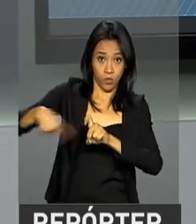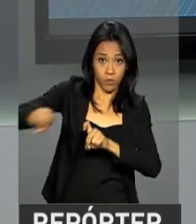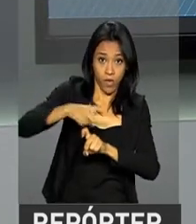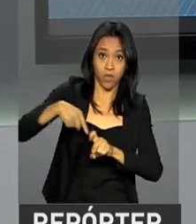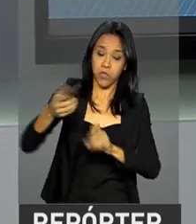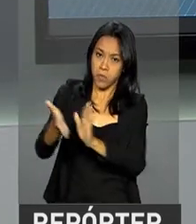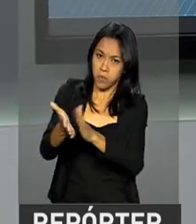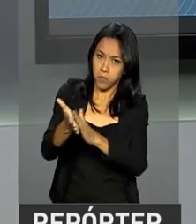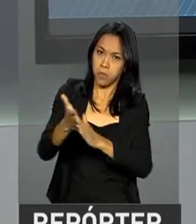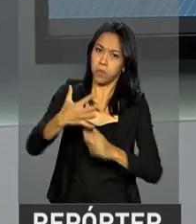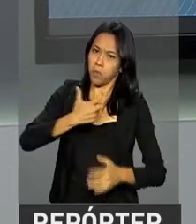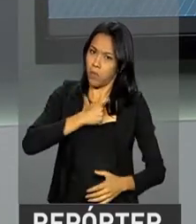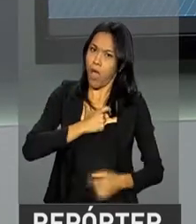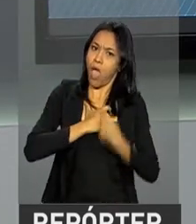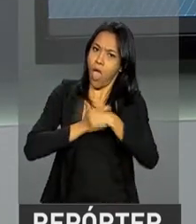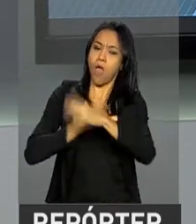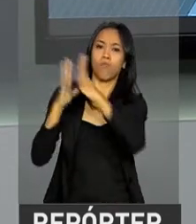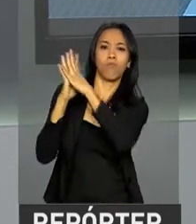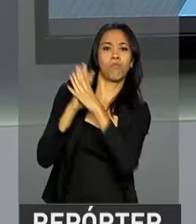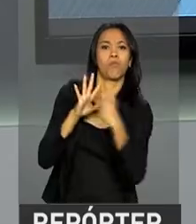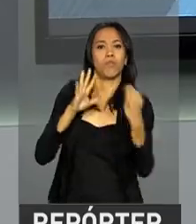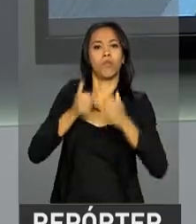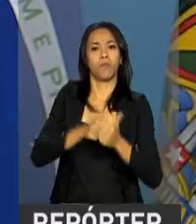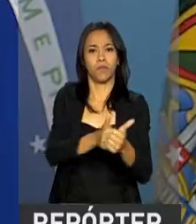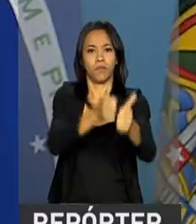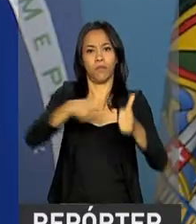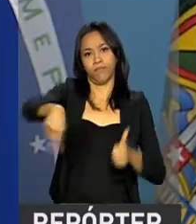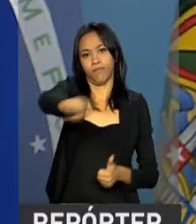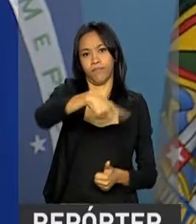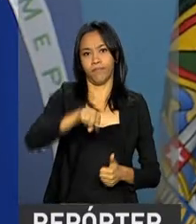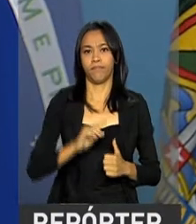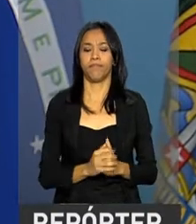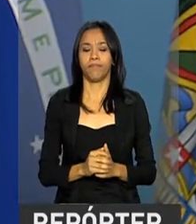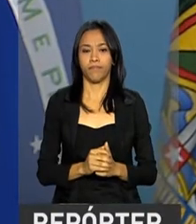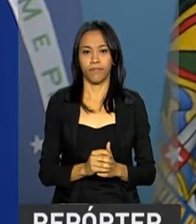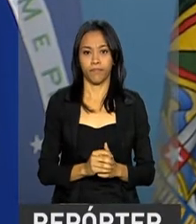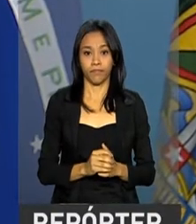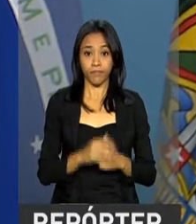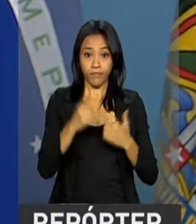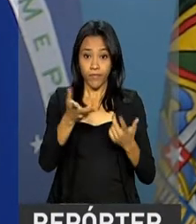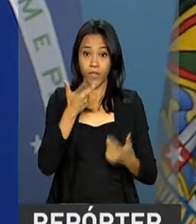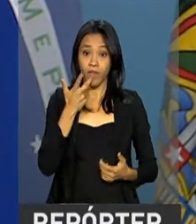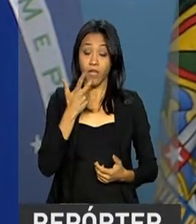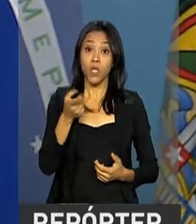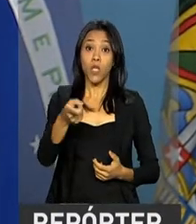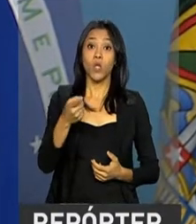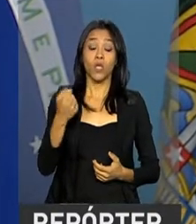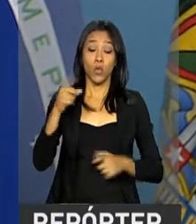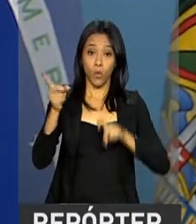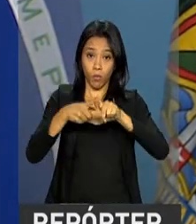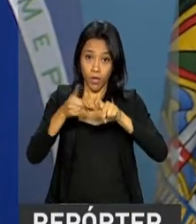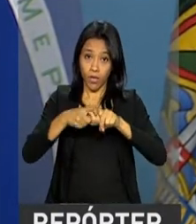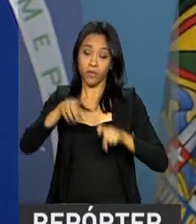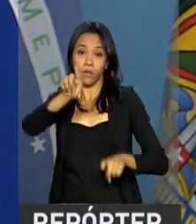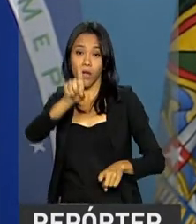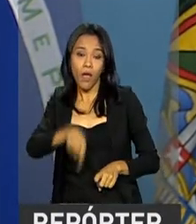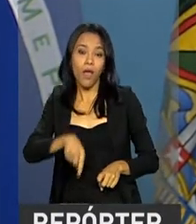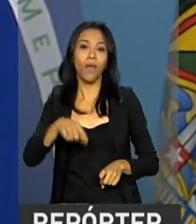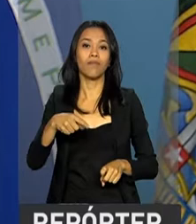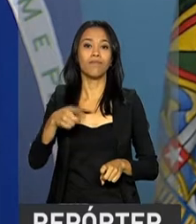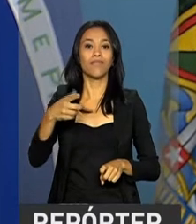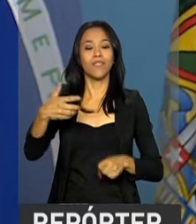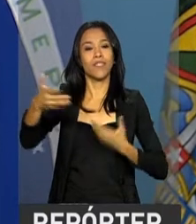ordem do mérito são um exemplo a ser seguido o médio que alguém recepcionado pela